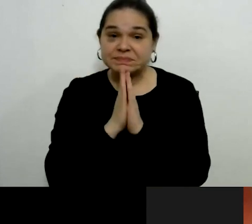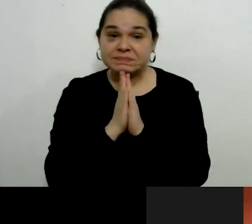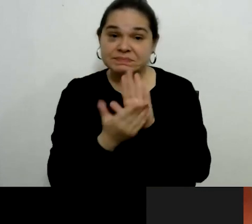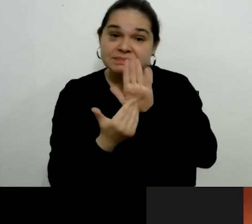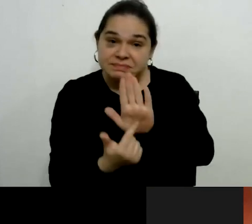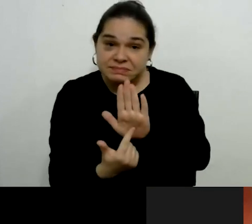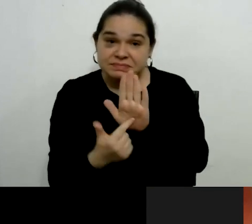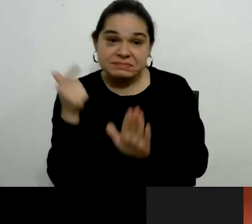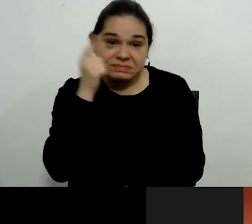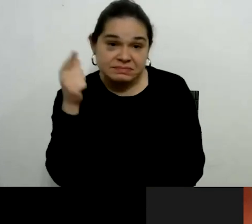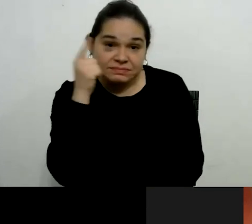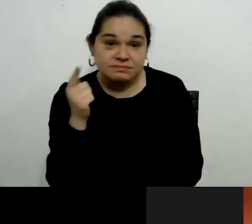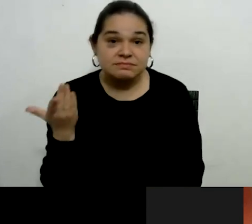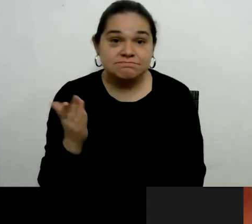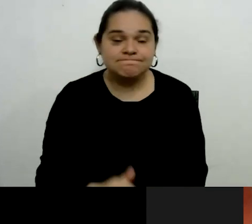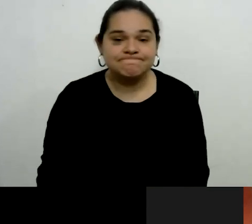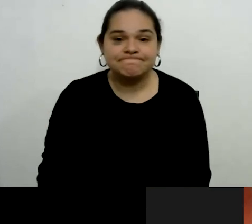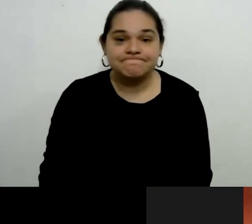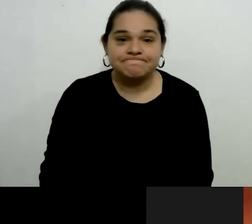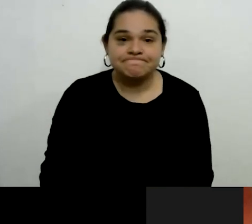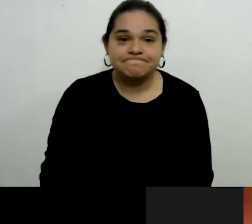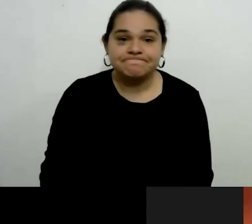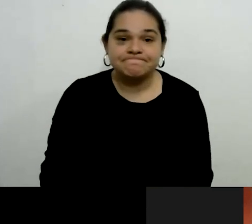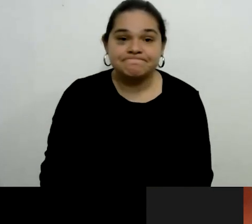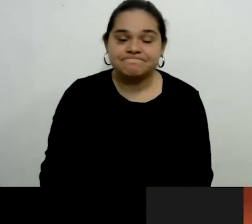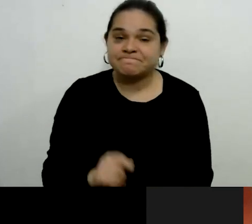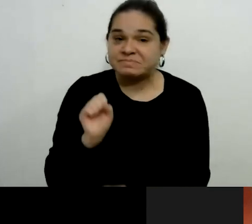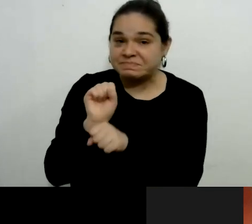Eu acho que ela está com alguma questão de comunicação, ela já volta.